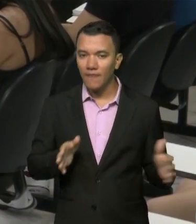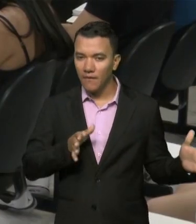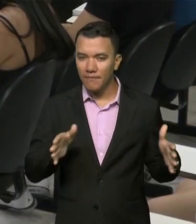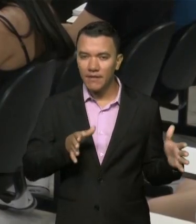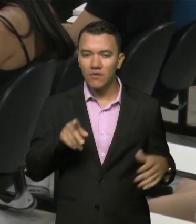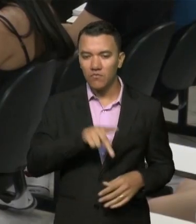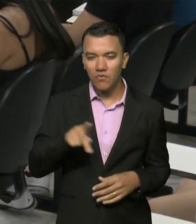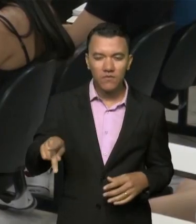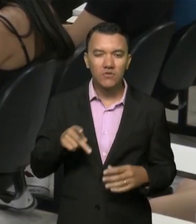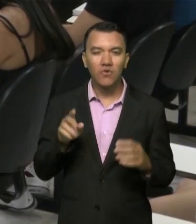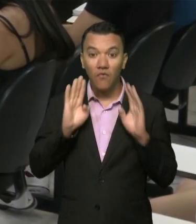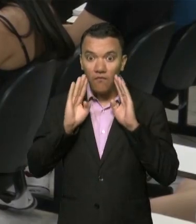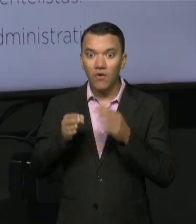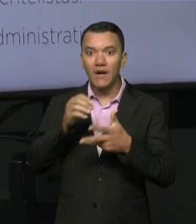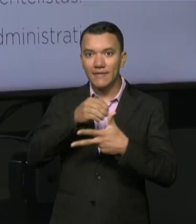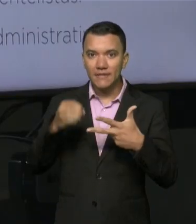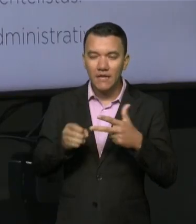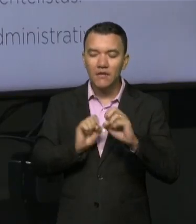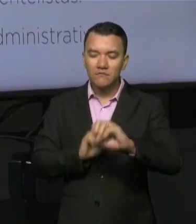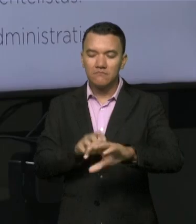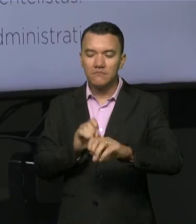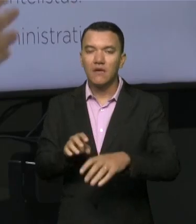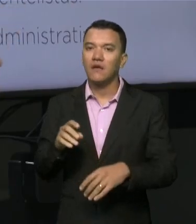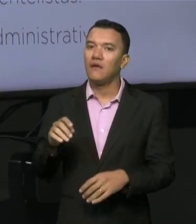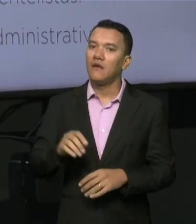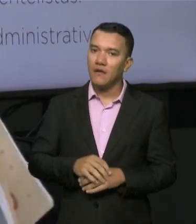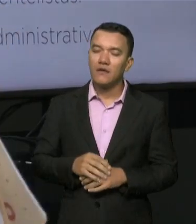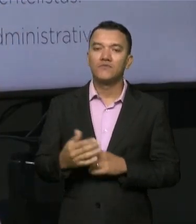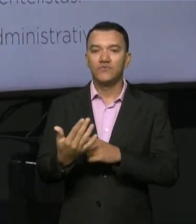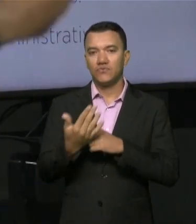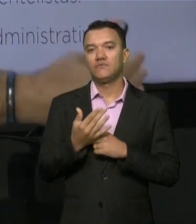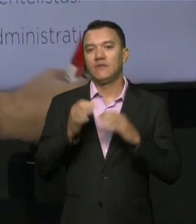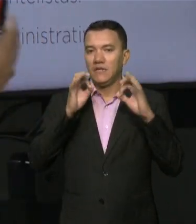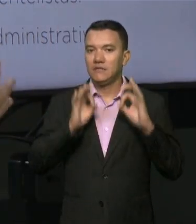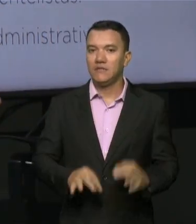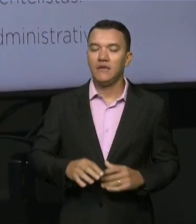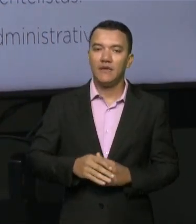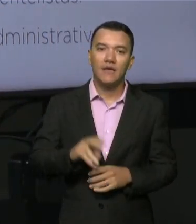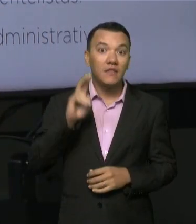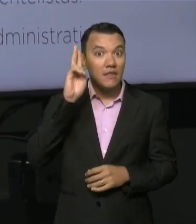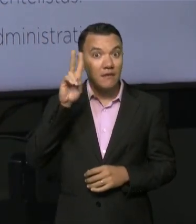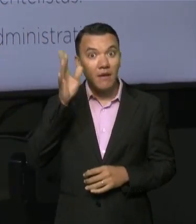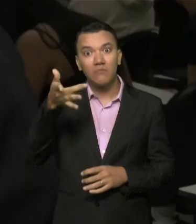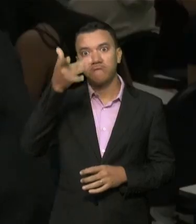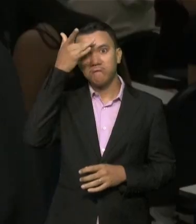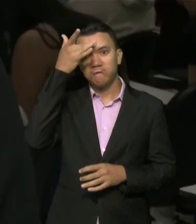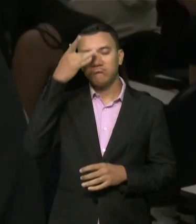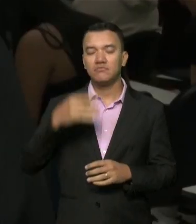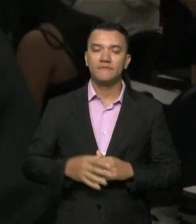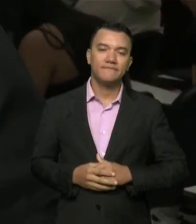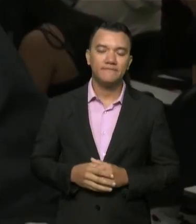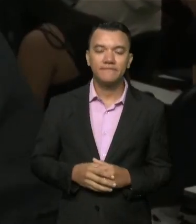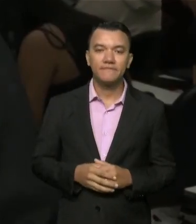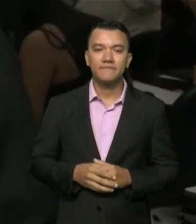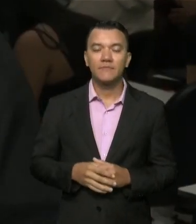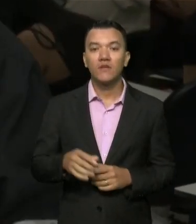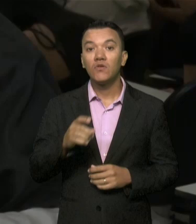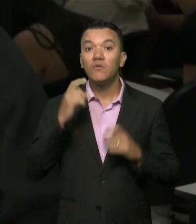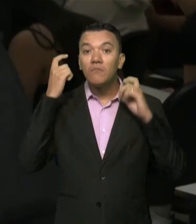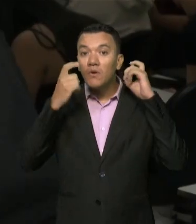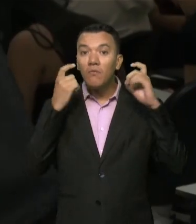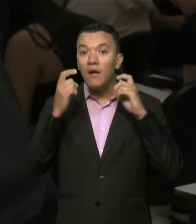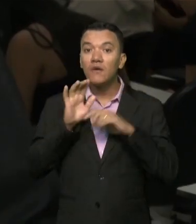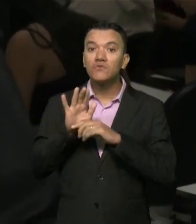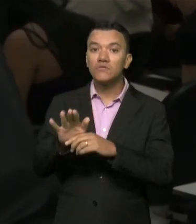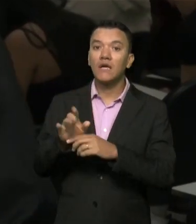professores especializados no Enem fazem toda a diferença para relembrar e consolidar o conteúdo. A gente está preocupado sempre em